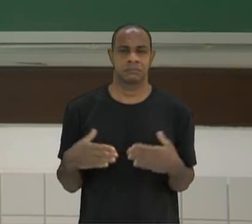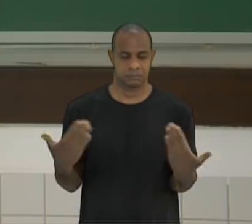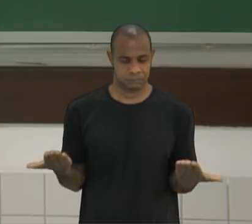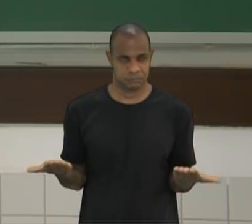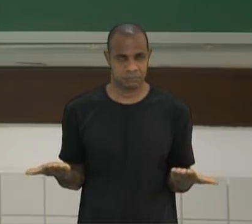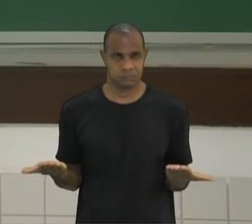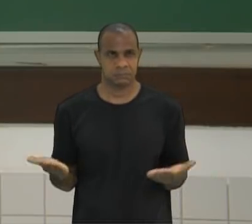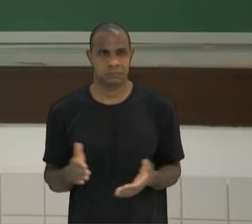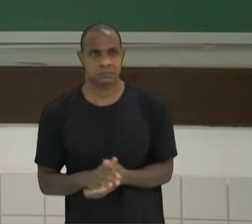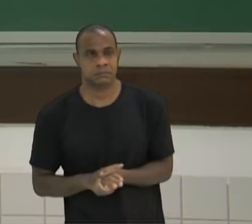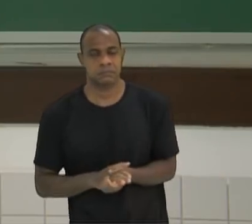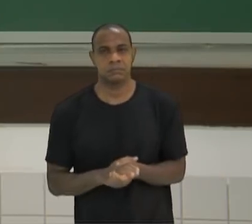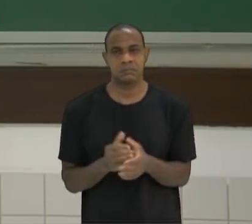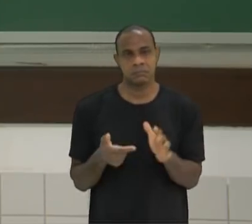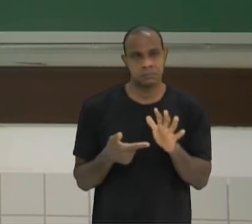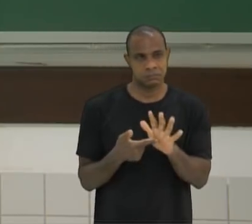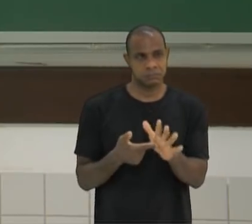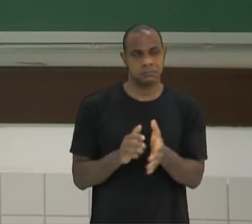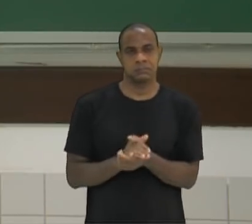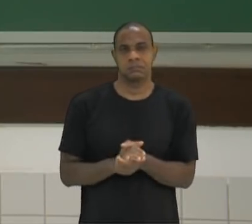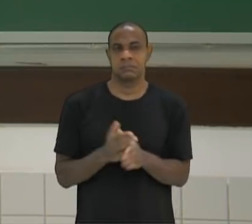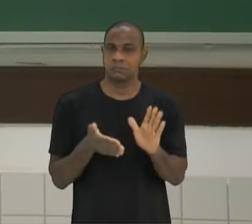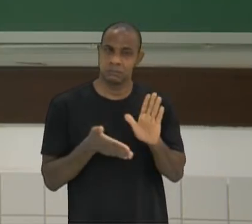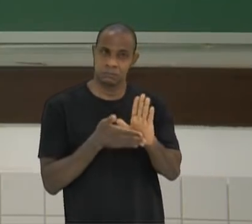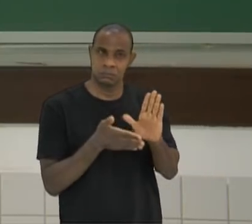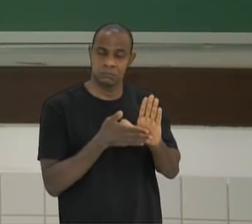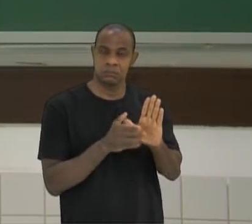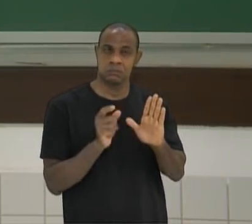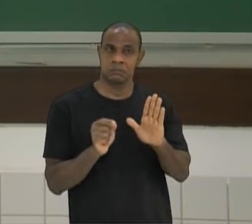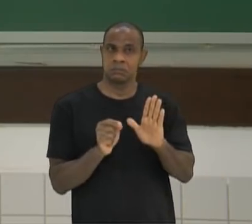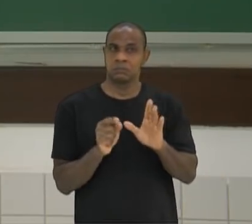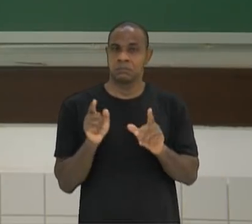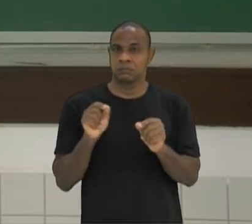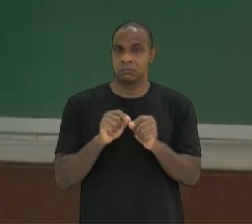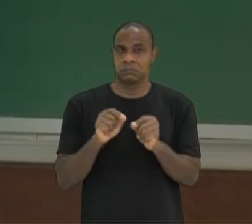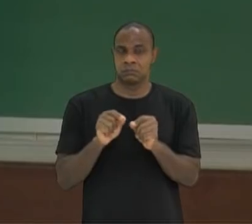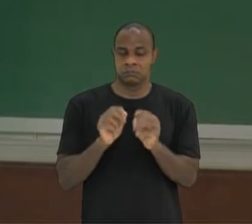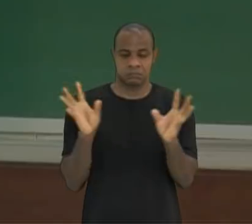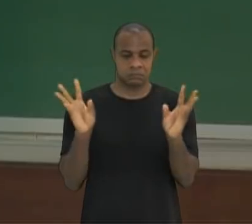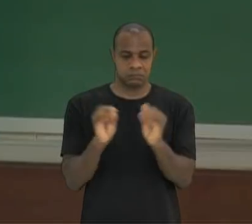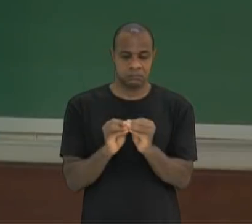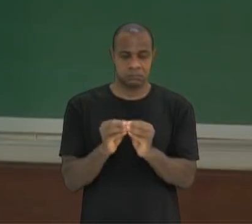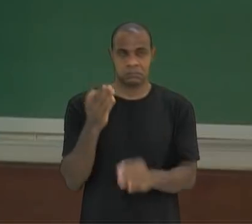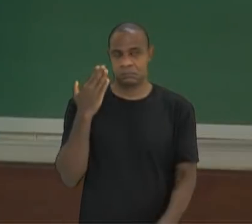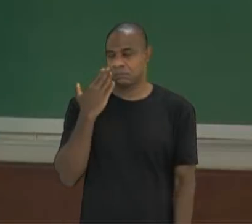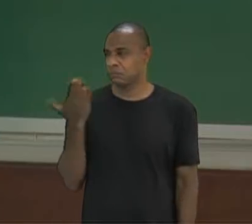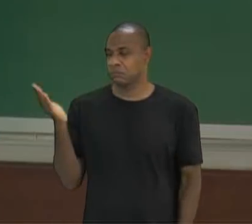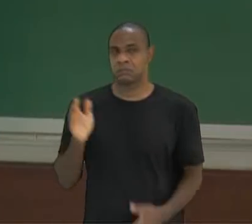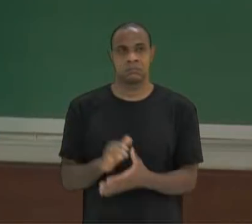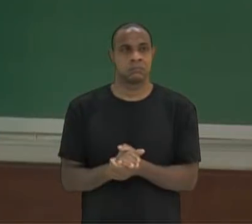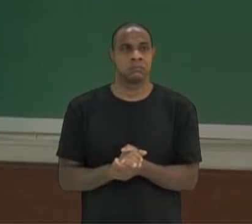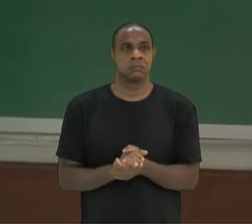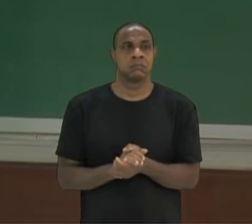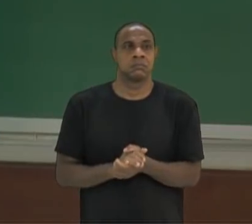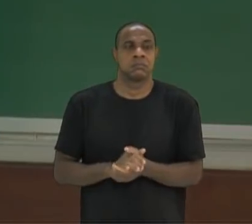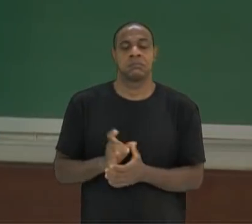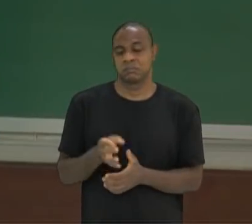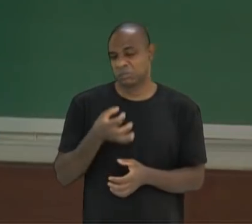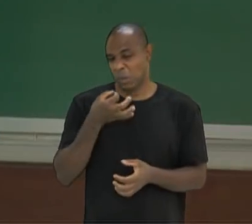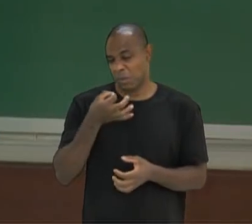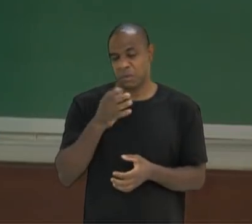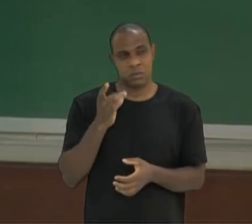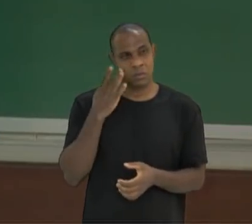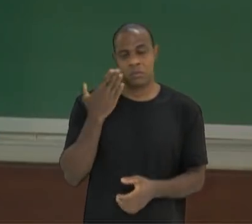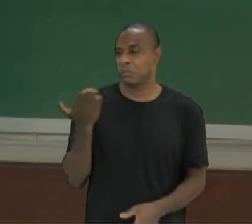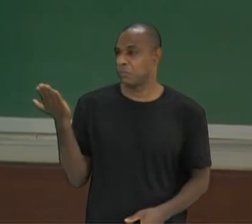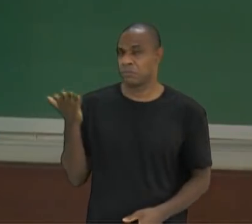Então, pessoal, eu trouxe aqui para vocês uma proposta, né, de uma breve síntese, né? Não só uma sugestão, vocês devem ter feito a de vocês,